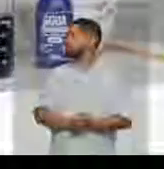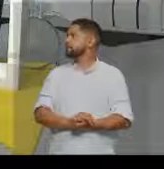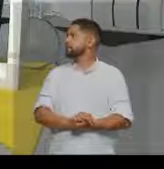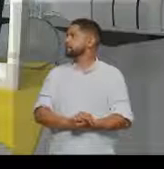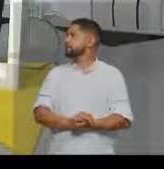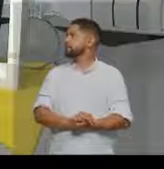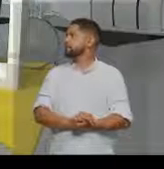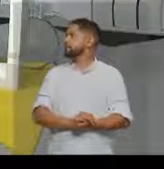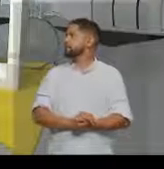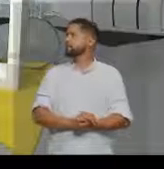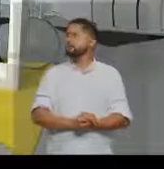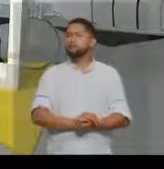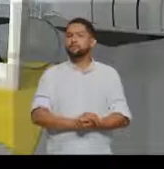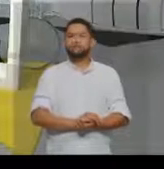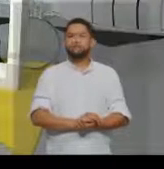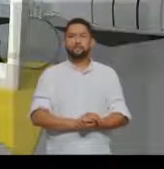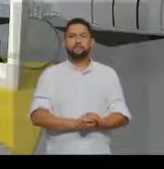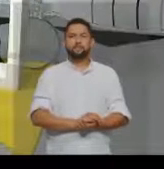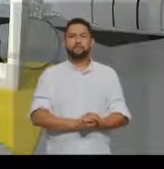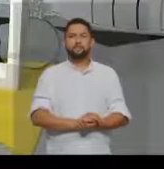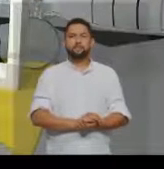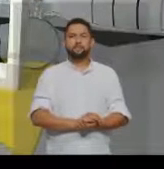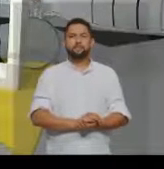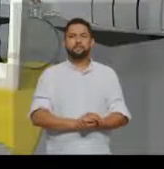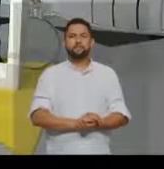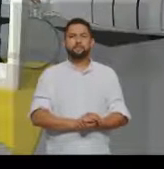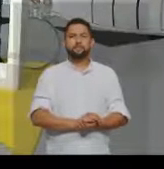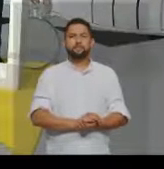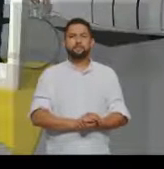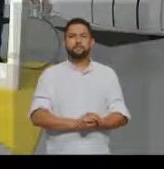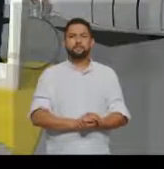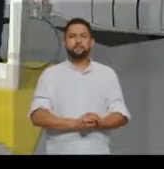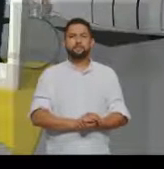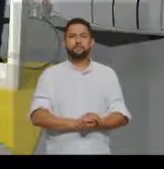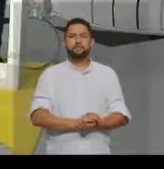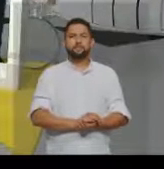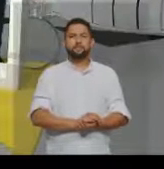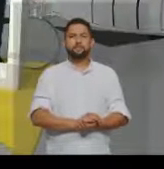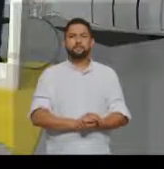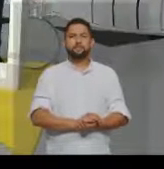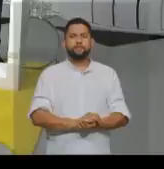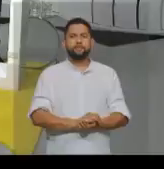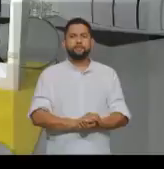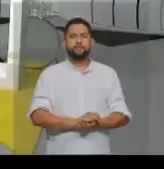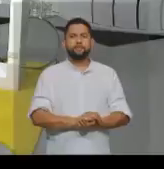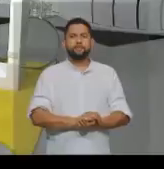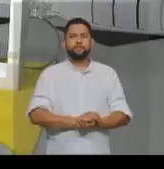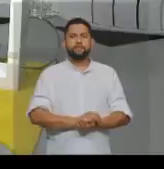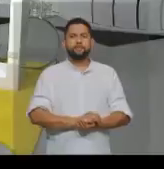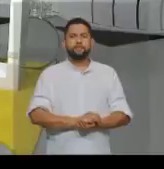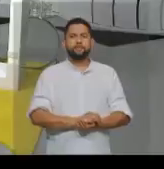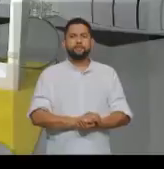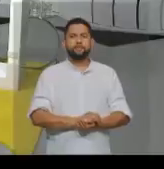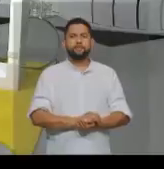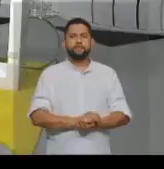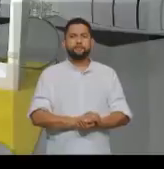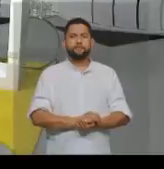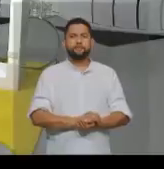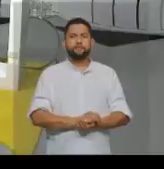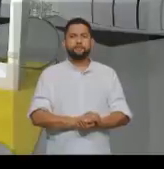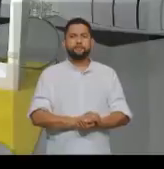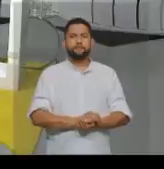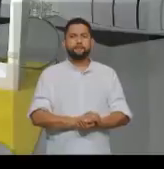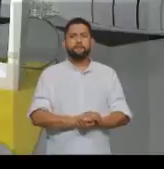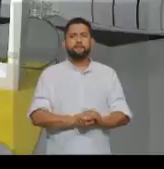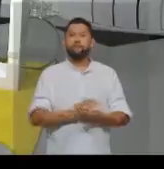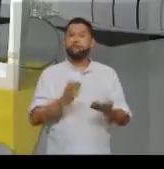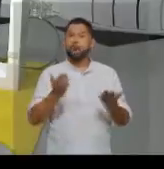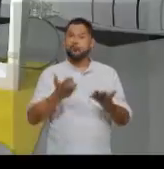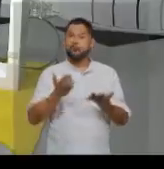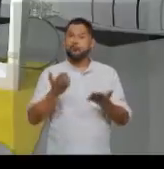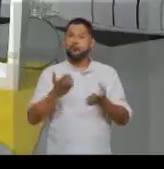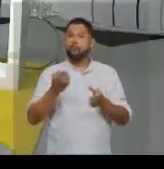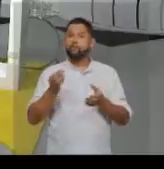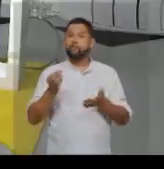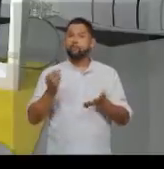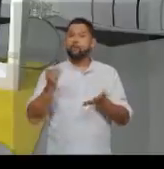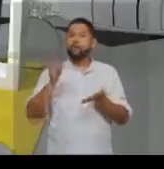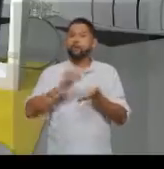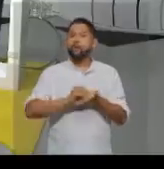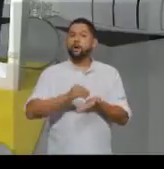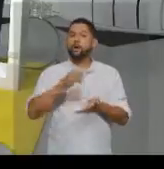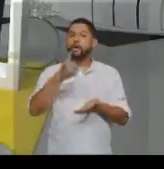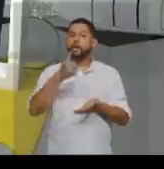$20 ml de vinagre. Ok, já colocamos aqui os 20 ml de vinagre. Agora, nós vamos colocar 10 ml de